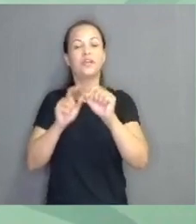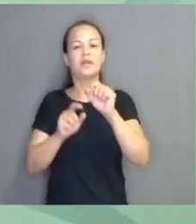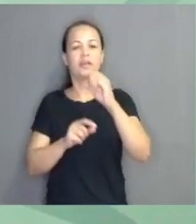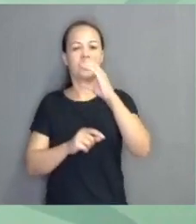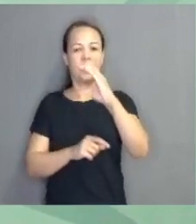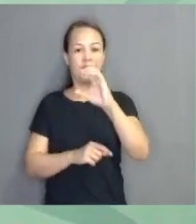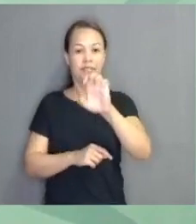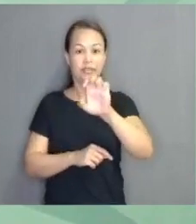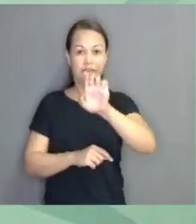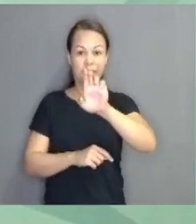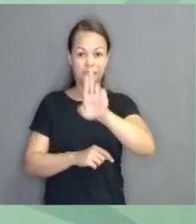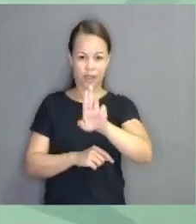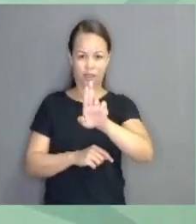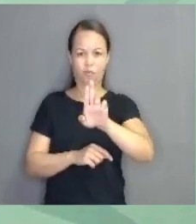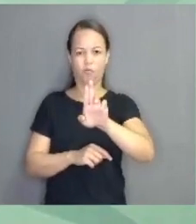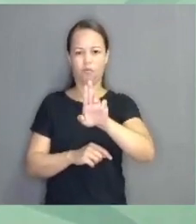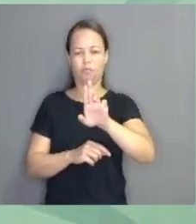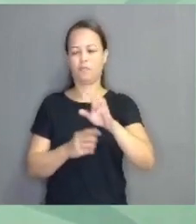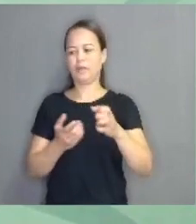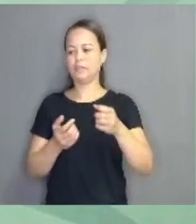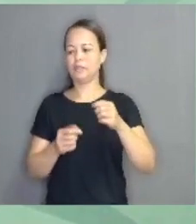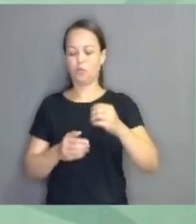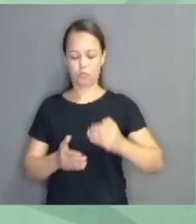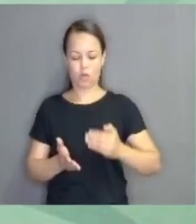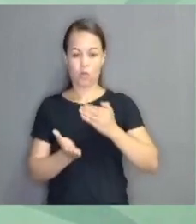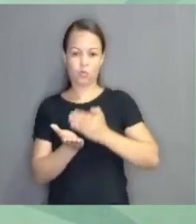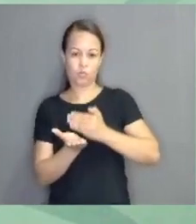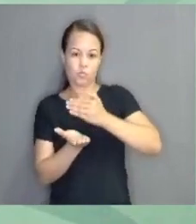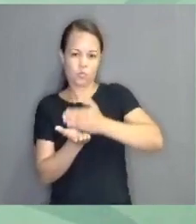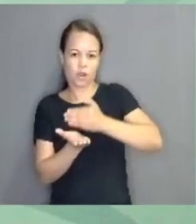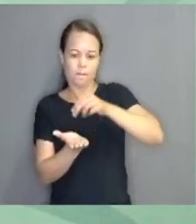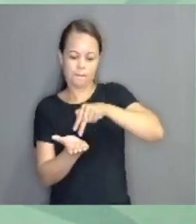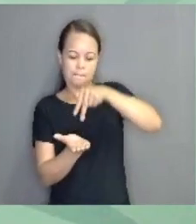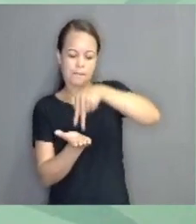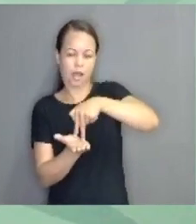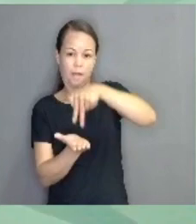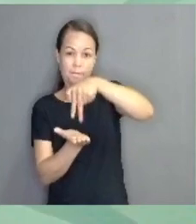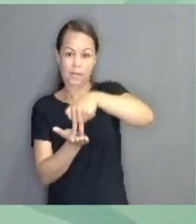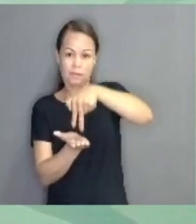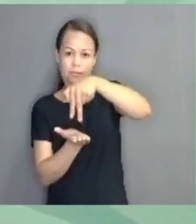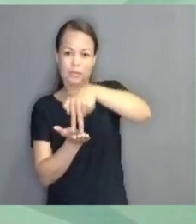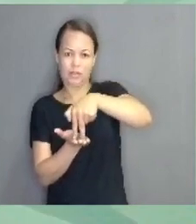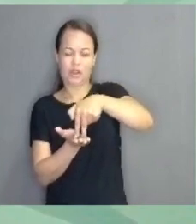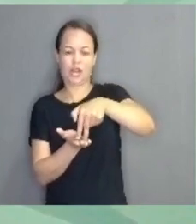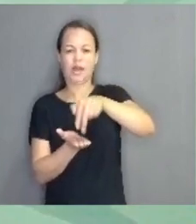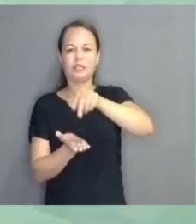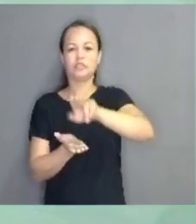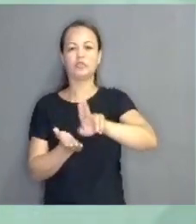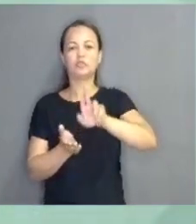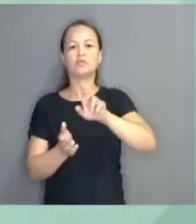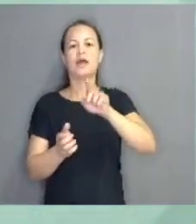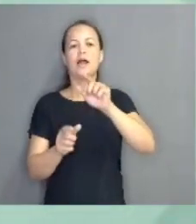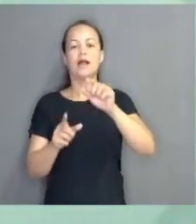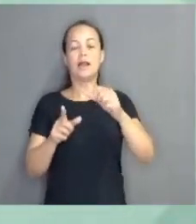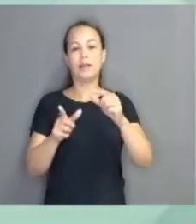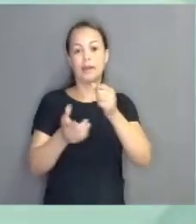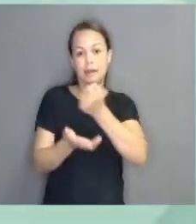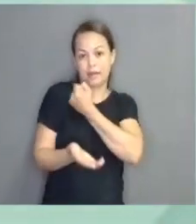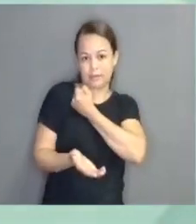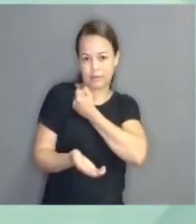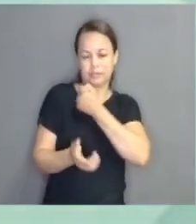letras. Mas para pular a sequência, eu usei os números. Então, nas brincadeiras, nós usamos letras e